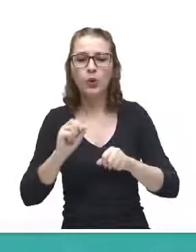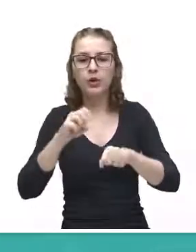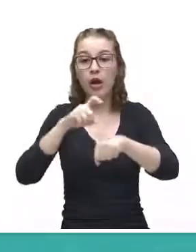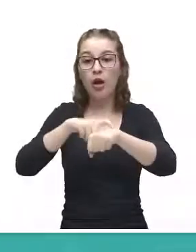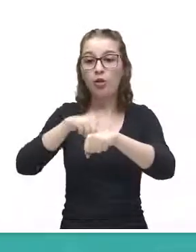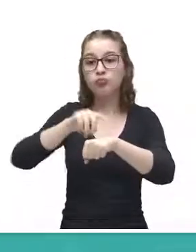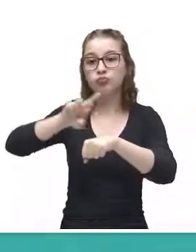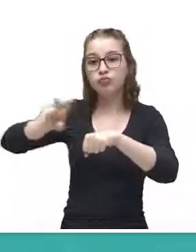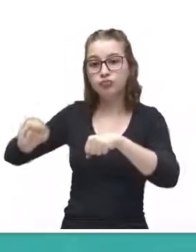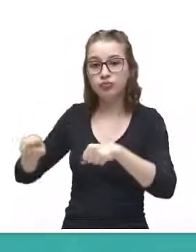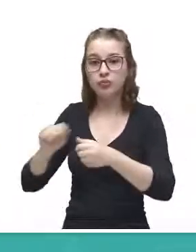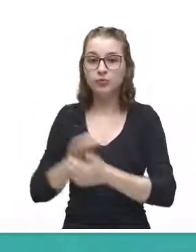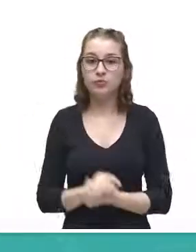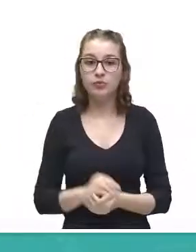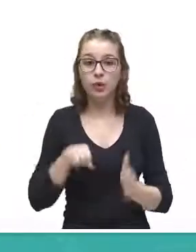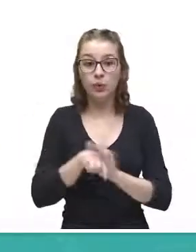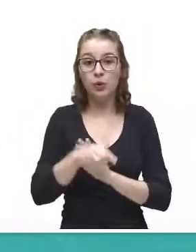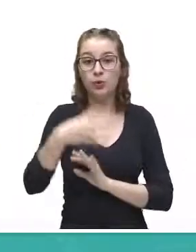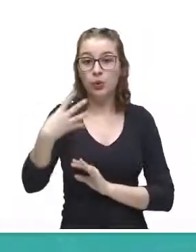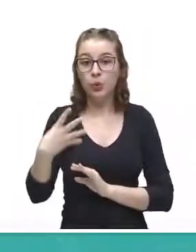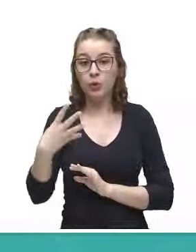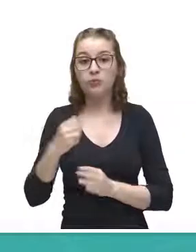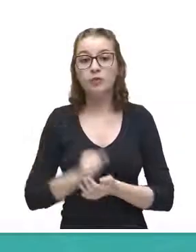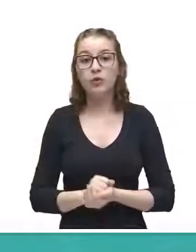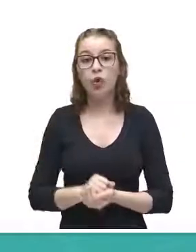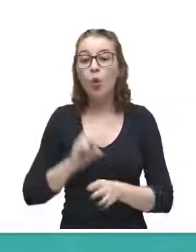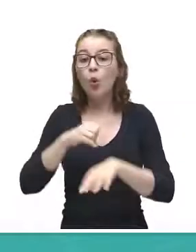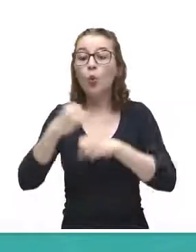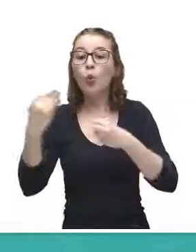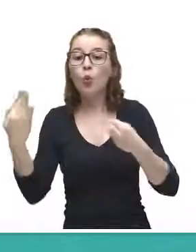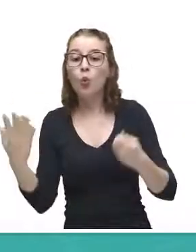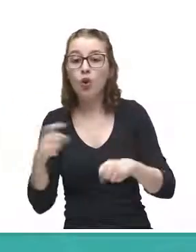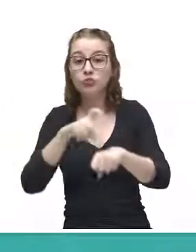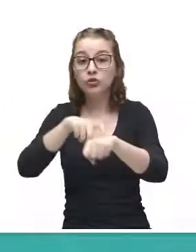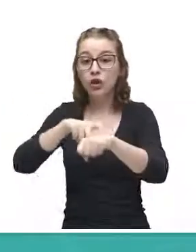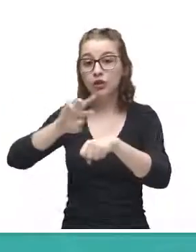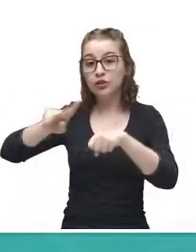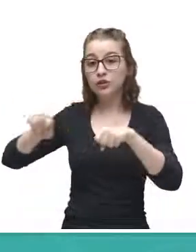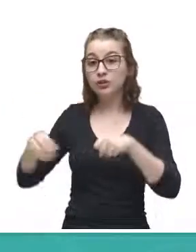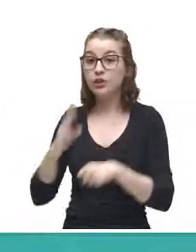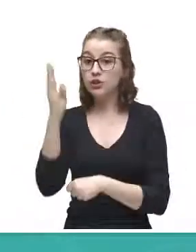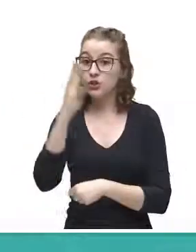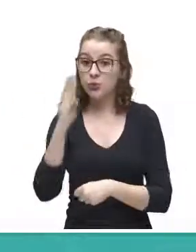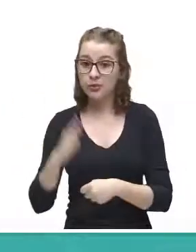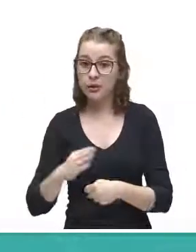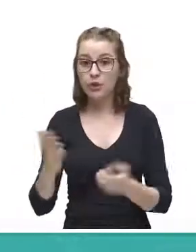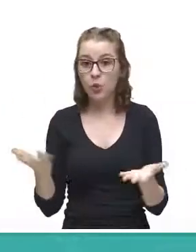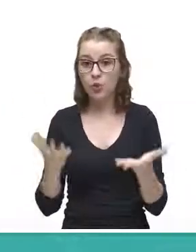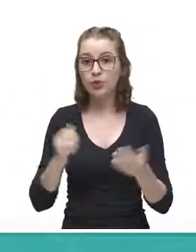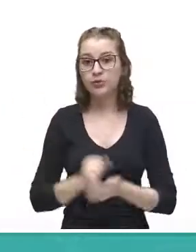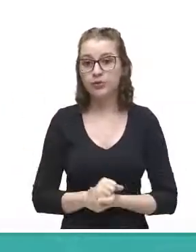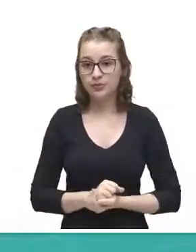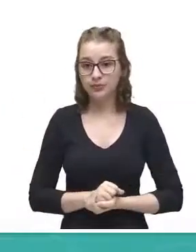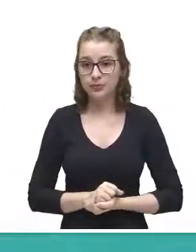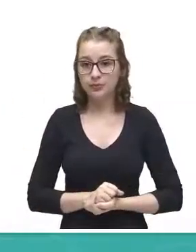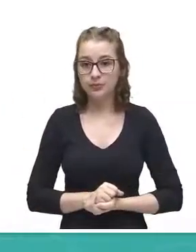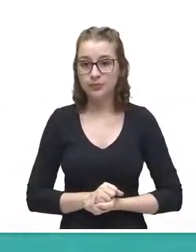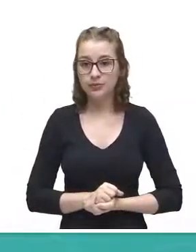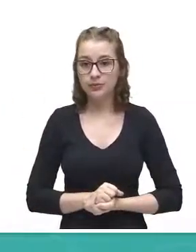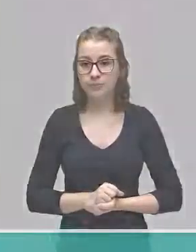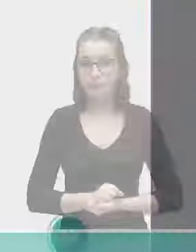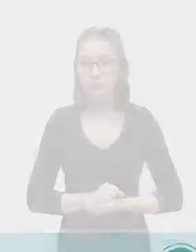horários. Questão 4, quantos fusos horários existem no Brasil atualmente? 4 questões, daqui a pouco eu retorno com vocês.